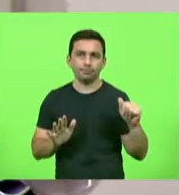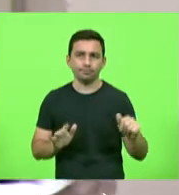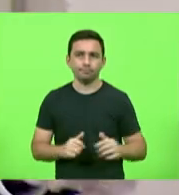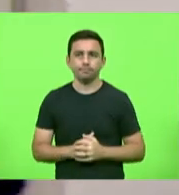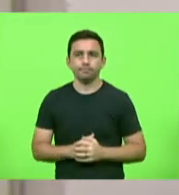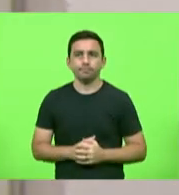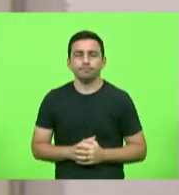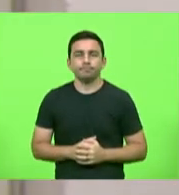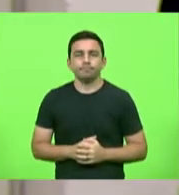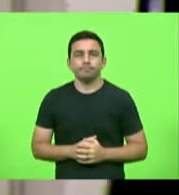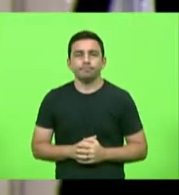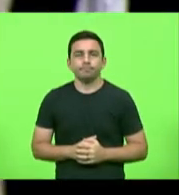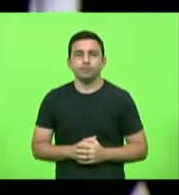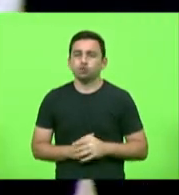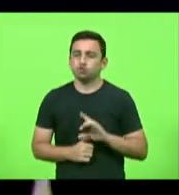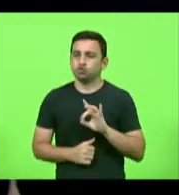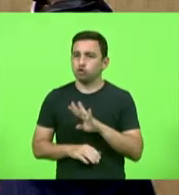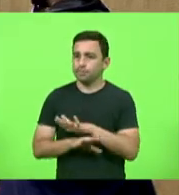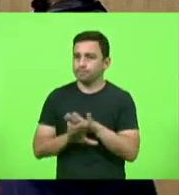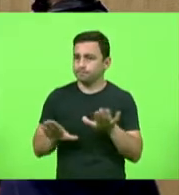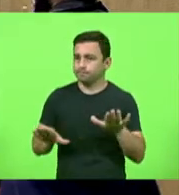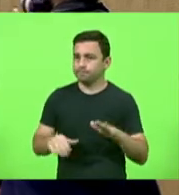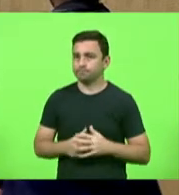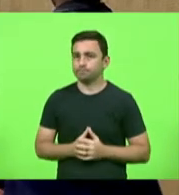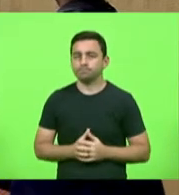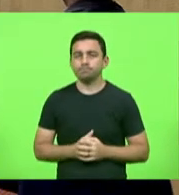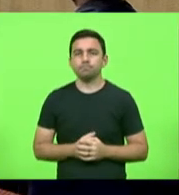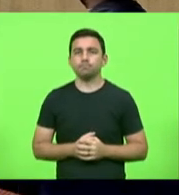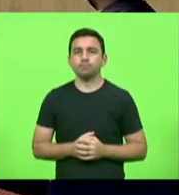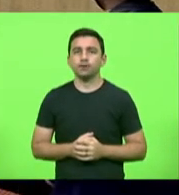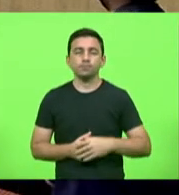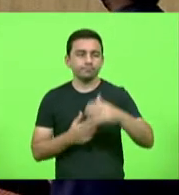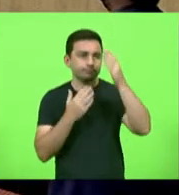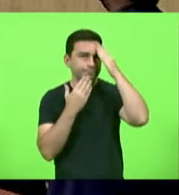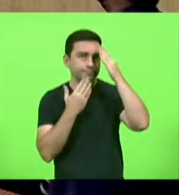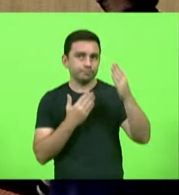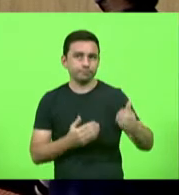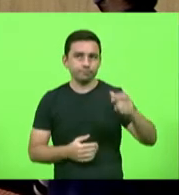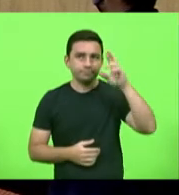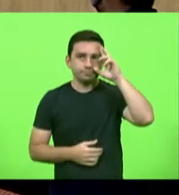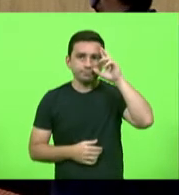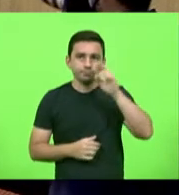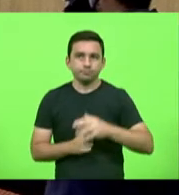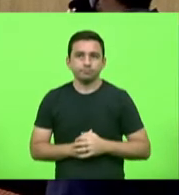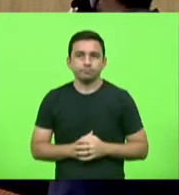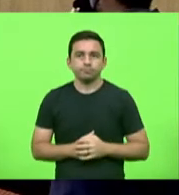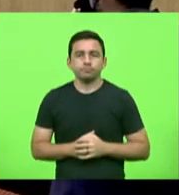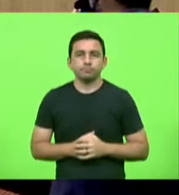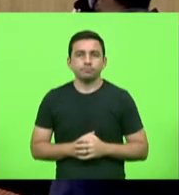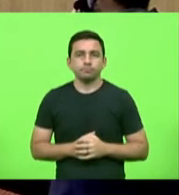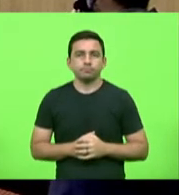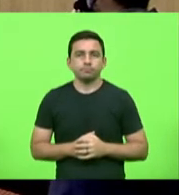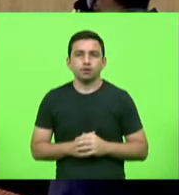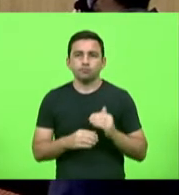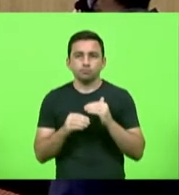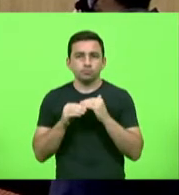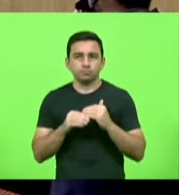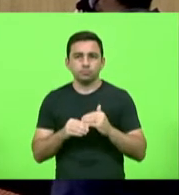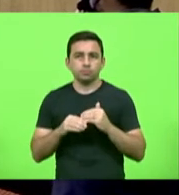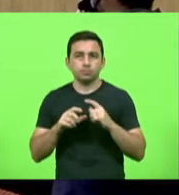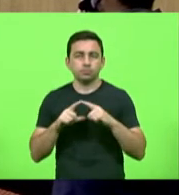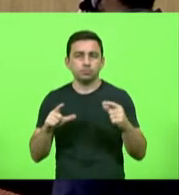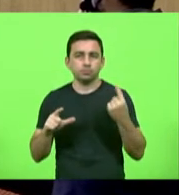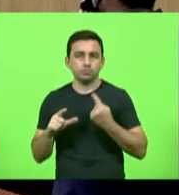Esta é a única ata, senhor presidente. Obrigado, deputado Alba. Em consonância com o artigo 1º